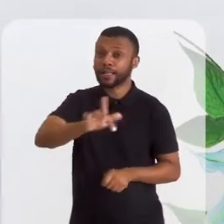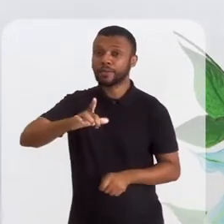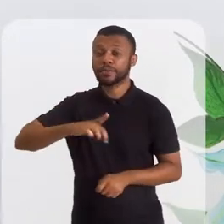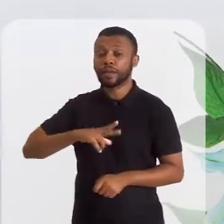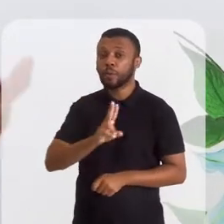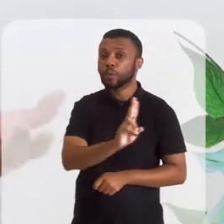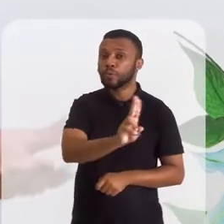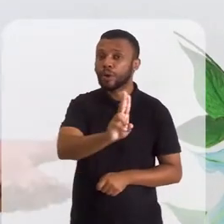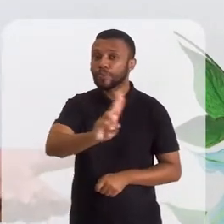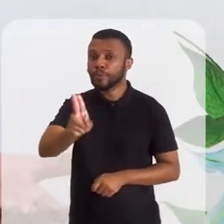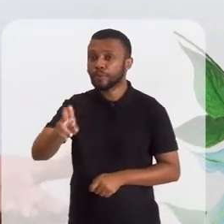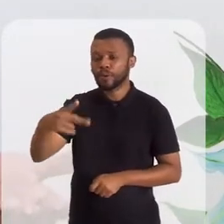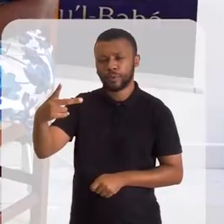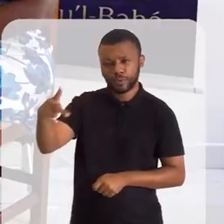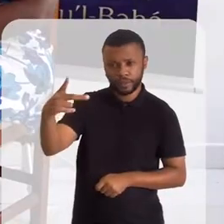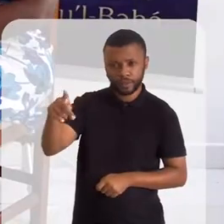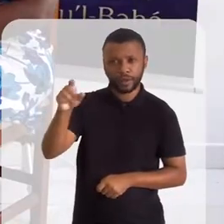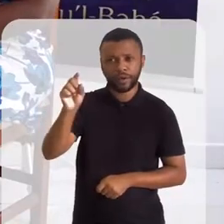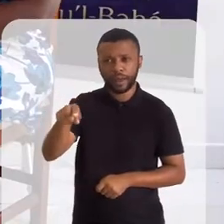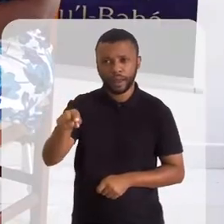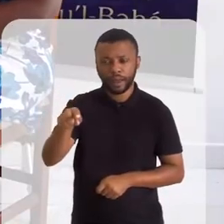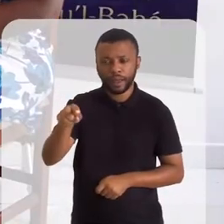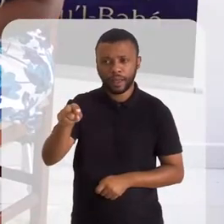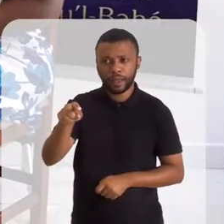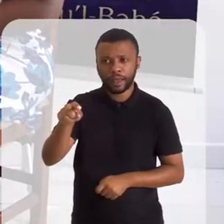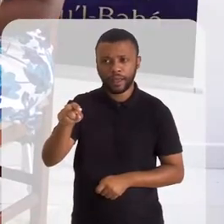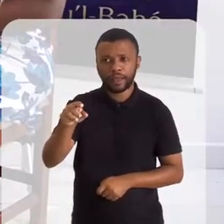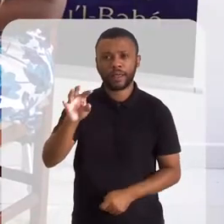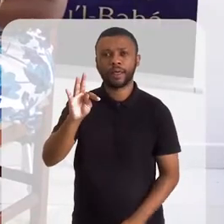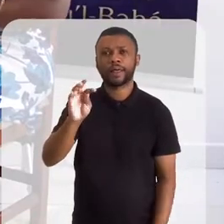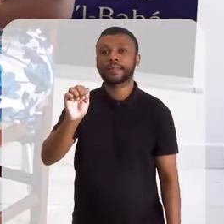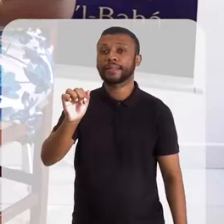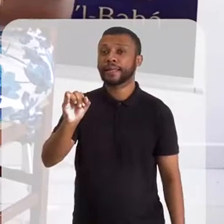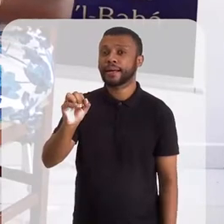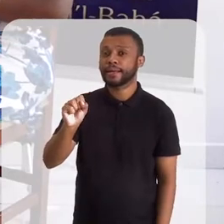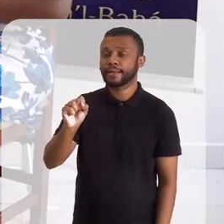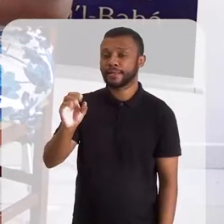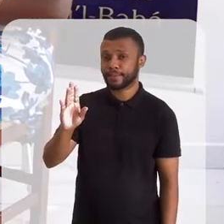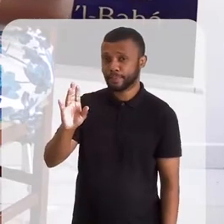entrevistamos, cada um tem um nome, o seu é...